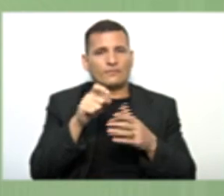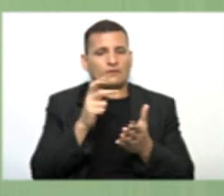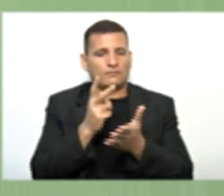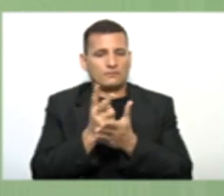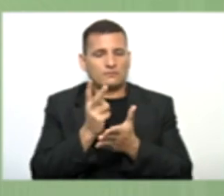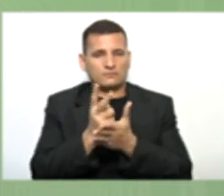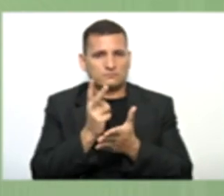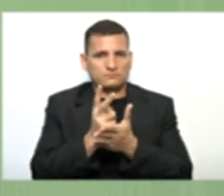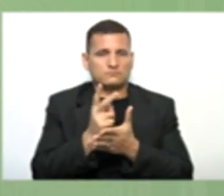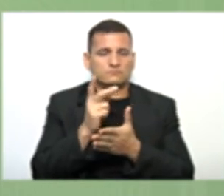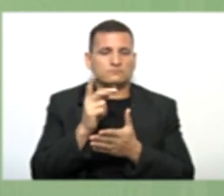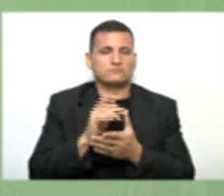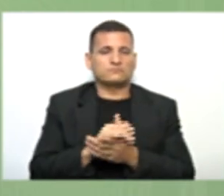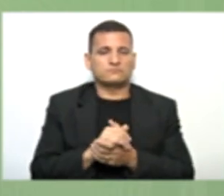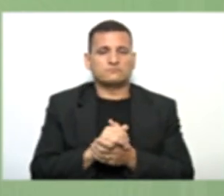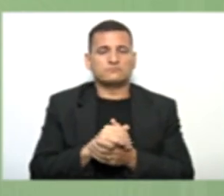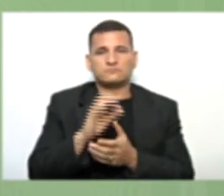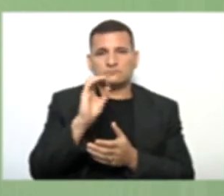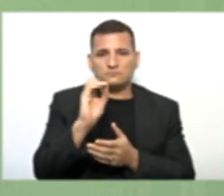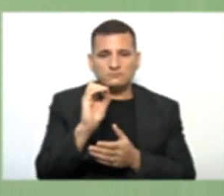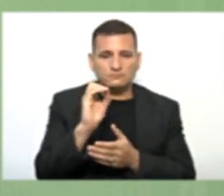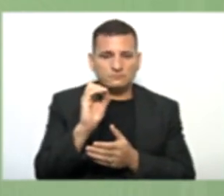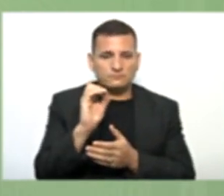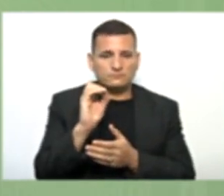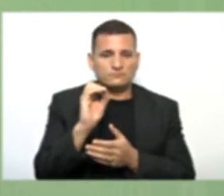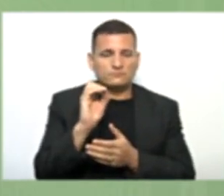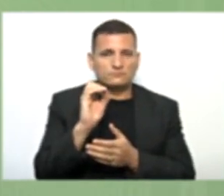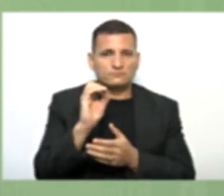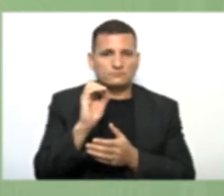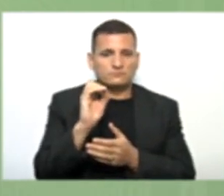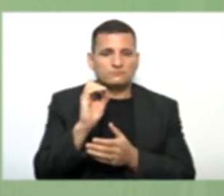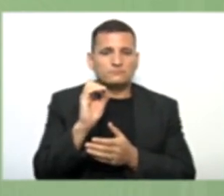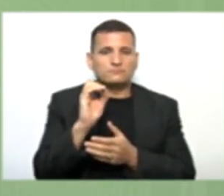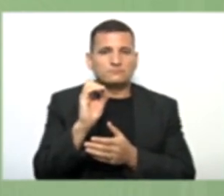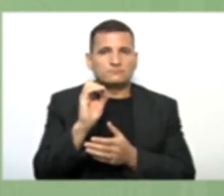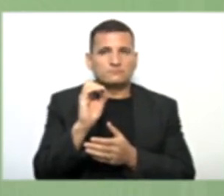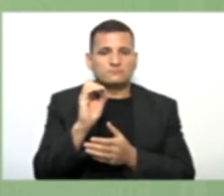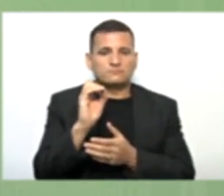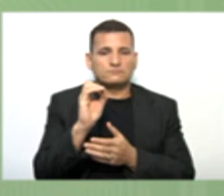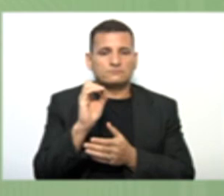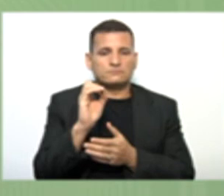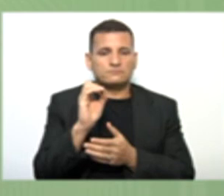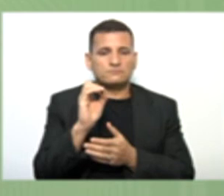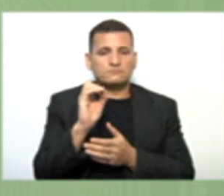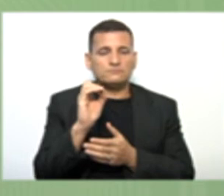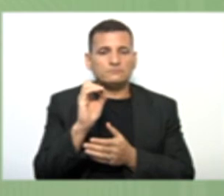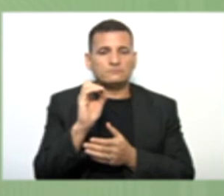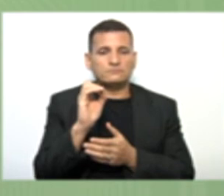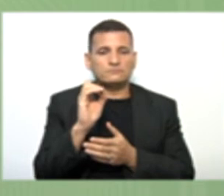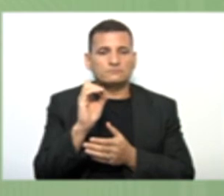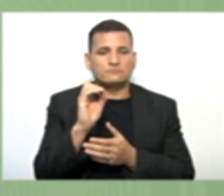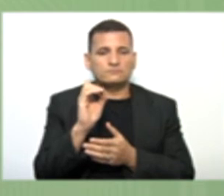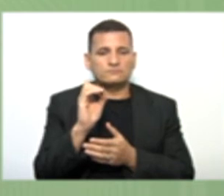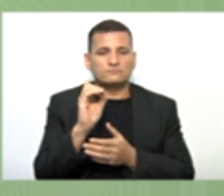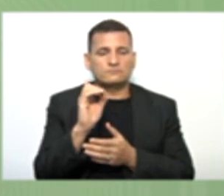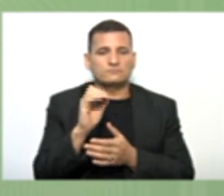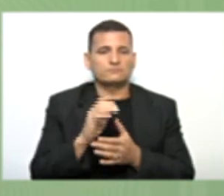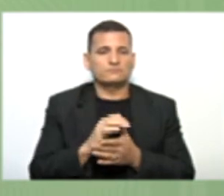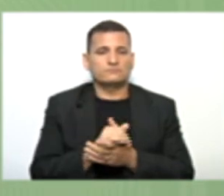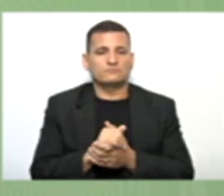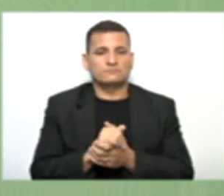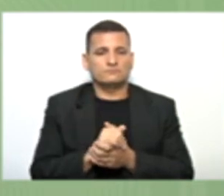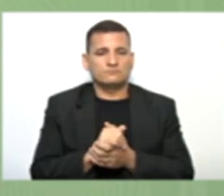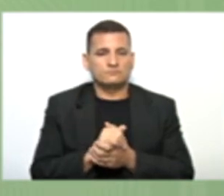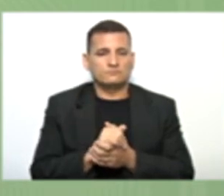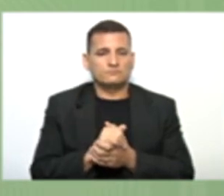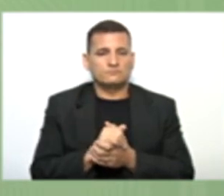aplica, essa aqui é a posição do X, se aplica para o Ozinho, tá? Que é a minha bolinha. Verificação da bolinha,